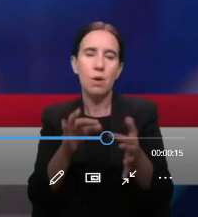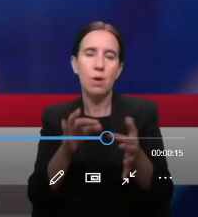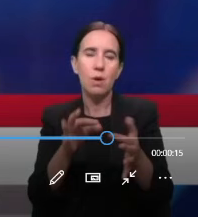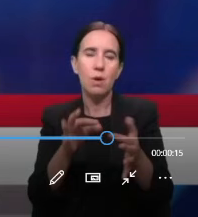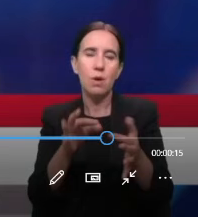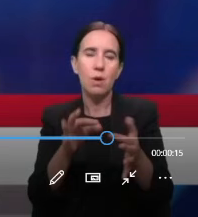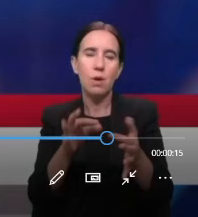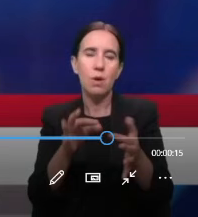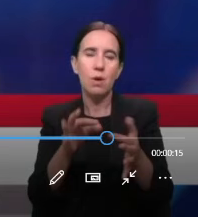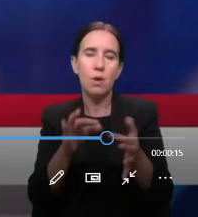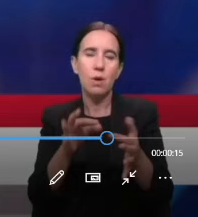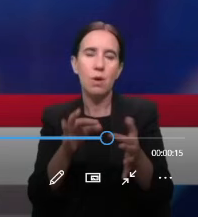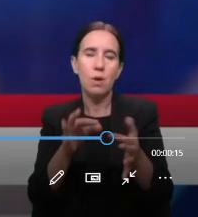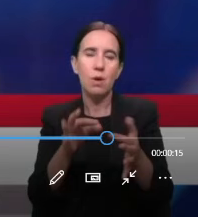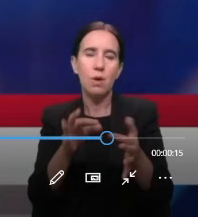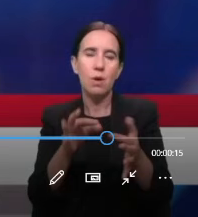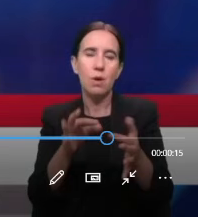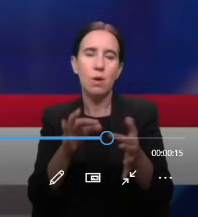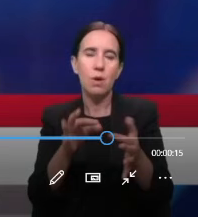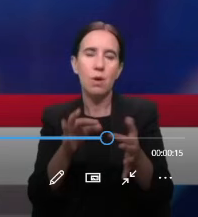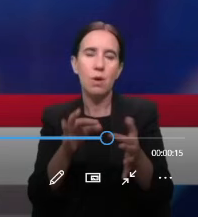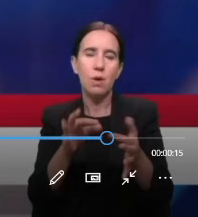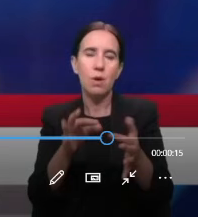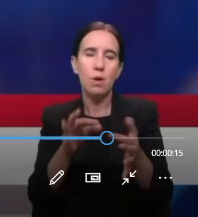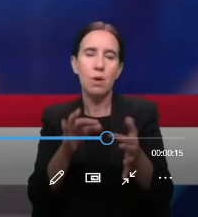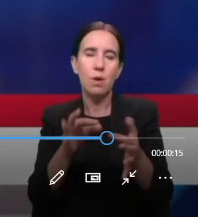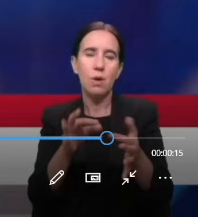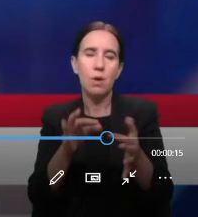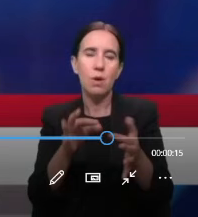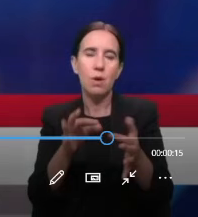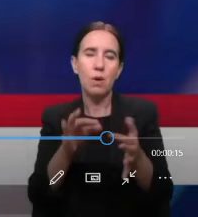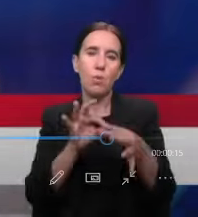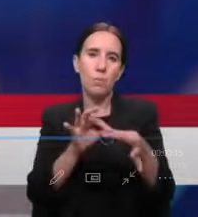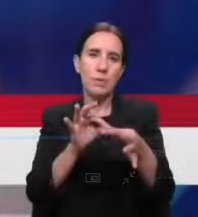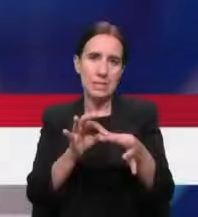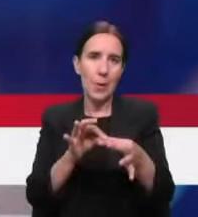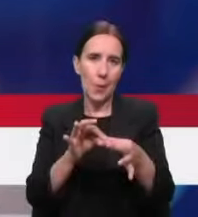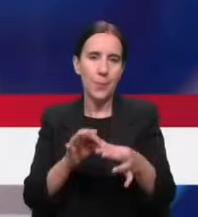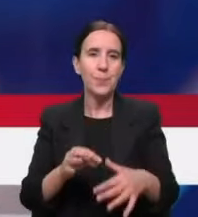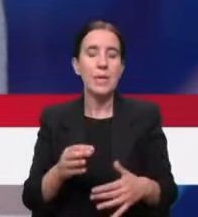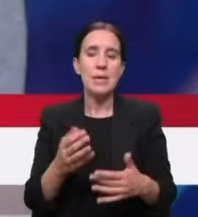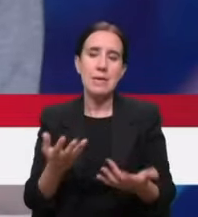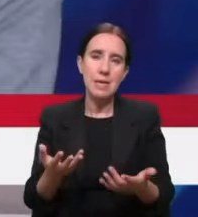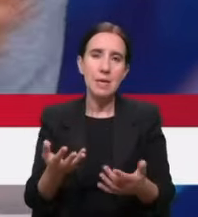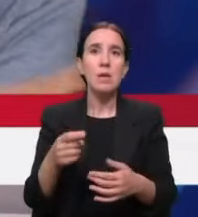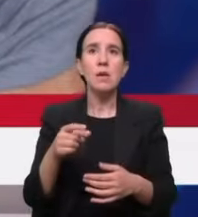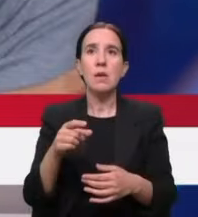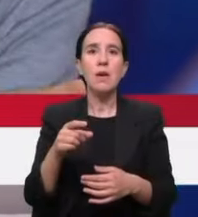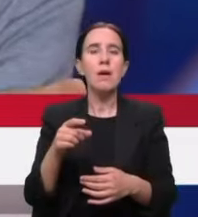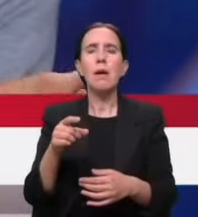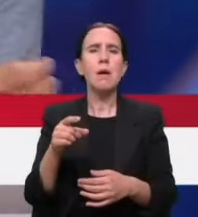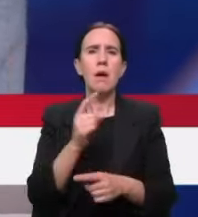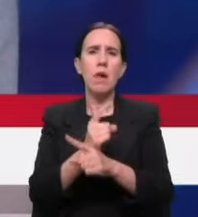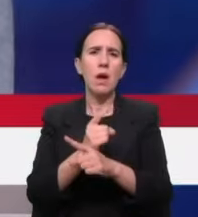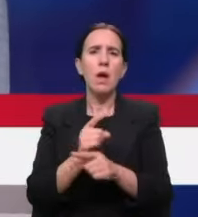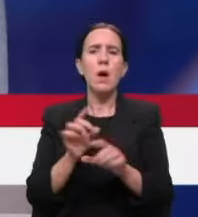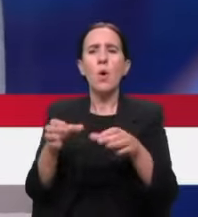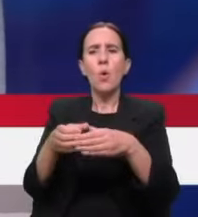MRPP. Nada, sem querer faltar ao respeito, mas é a realidade. Deus me livre de ser igual a isso. Não se trata de